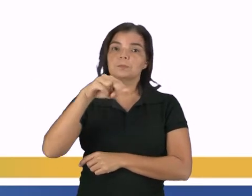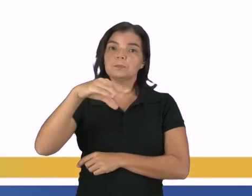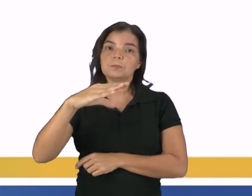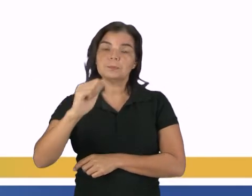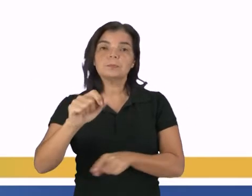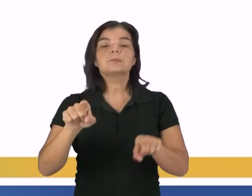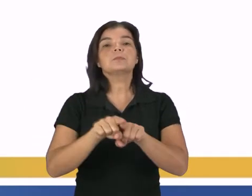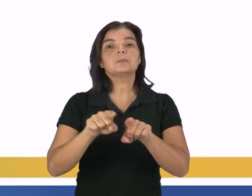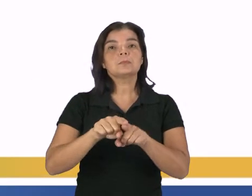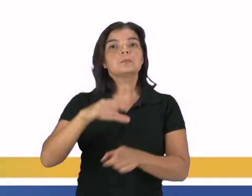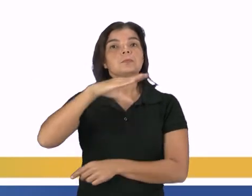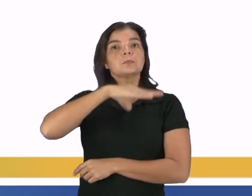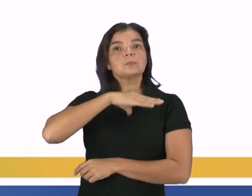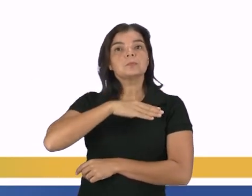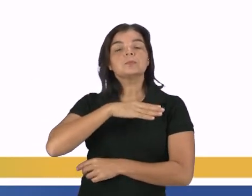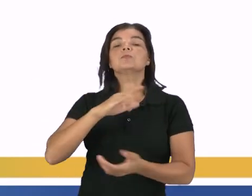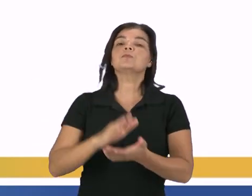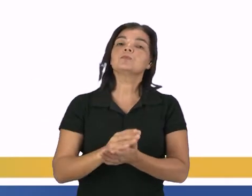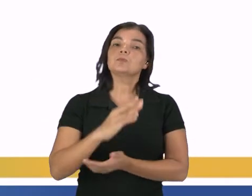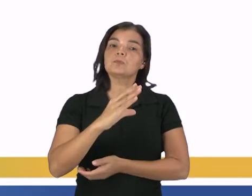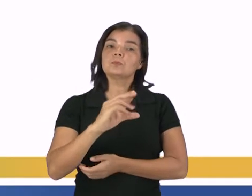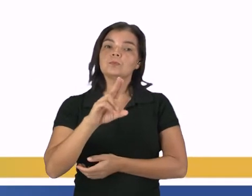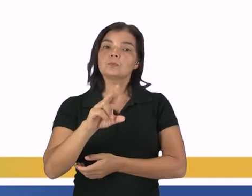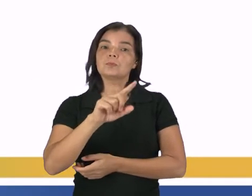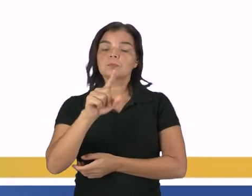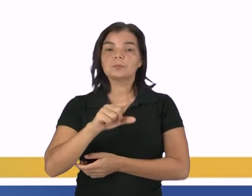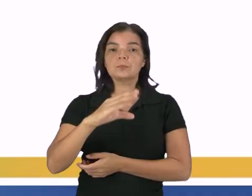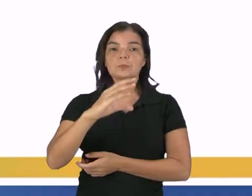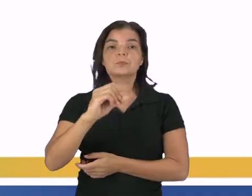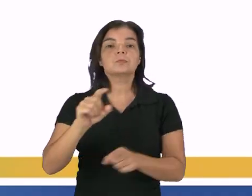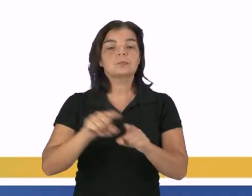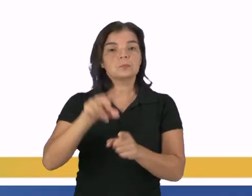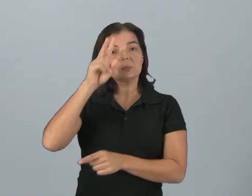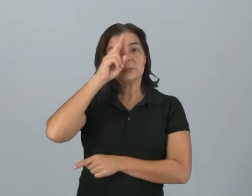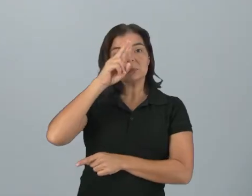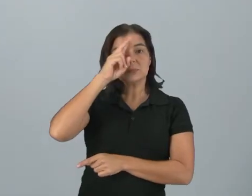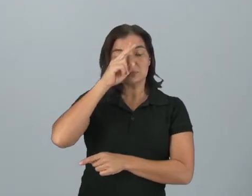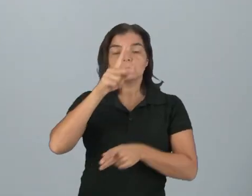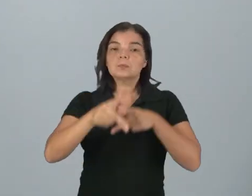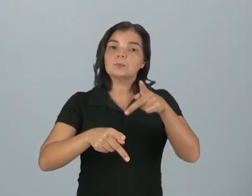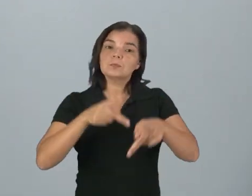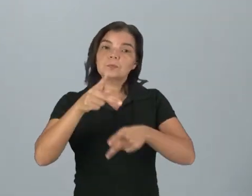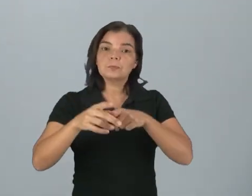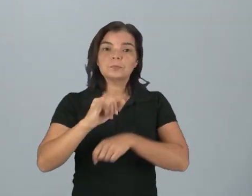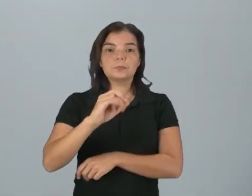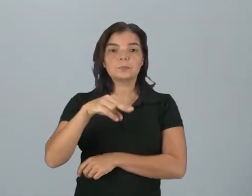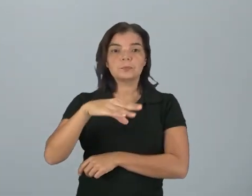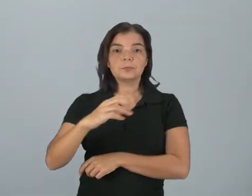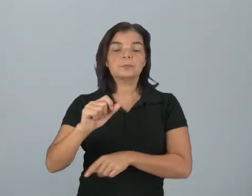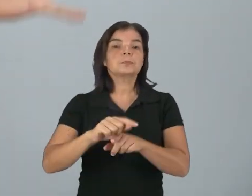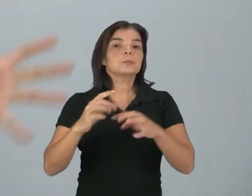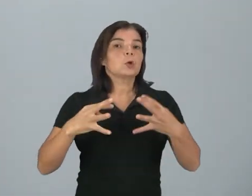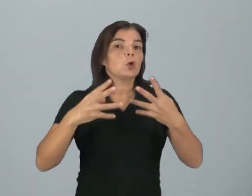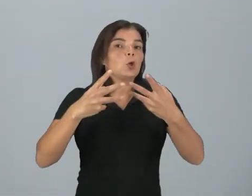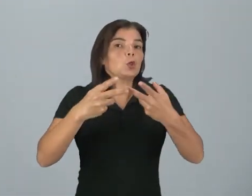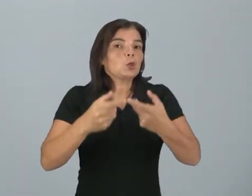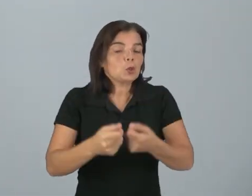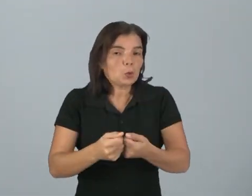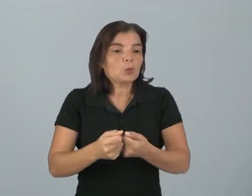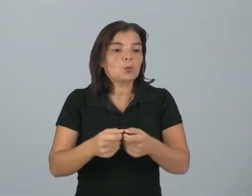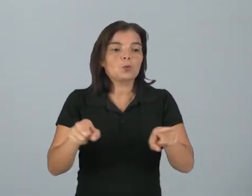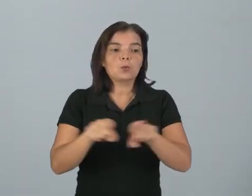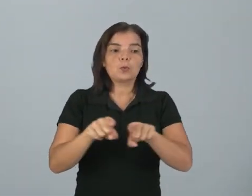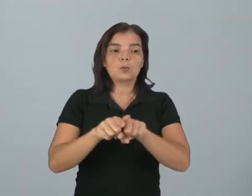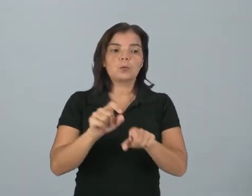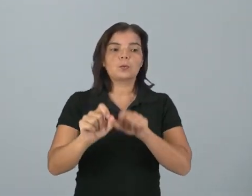de Cusco é totalmente construída com base na história da civilização Inca, bem como todo o Vale Sagrado que